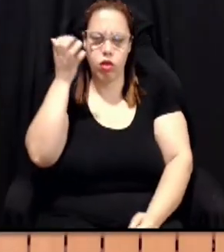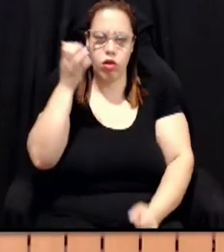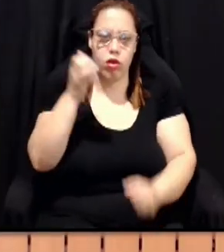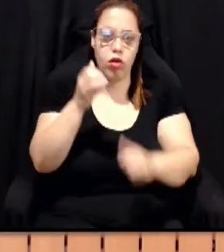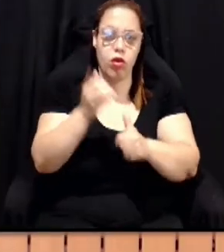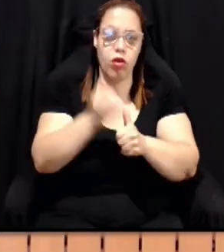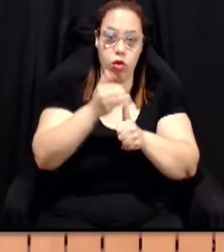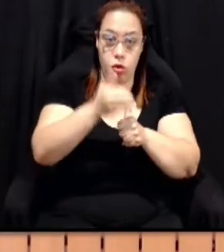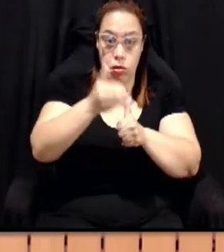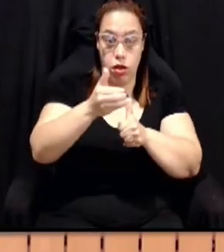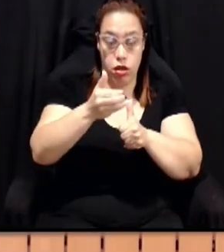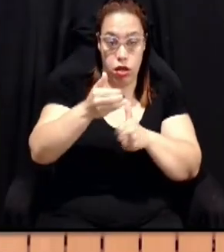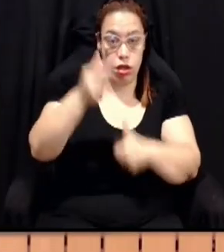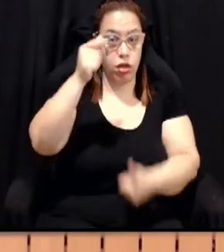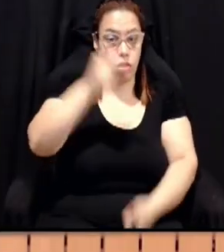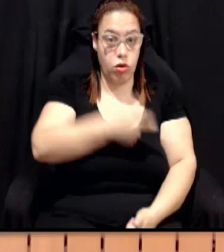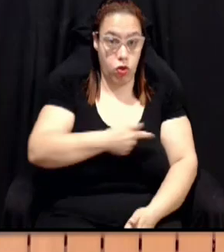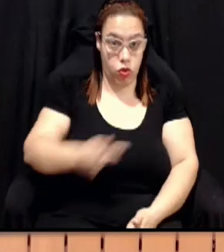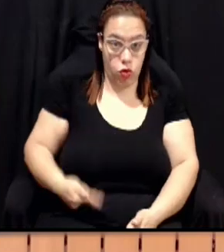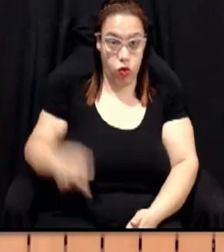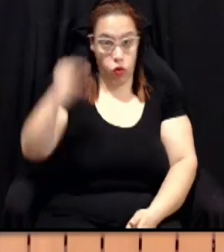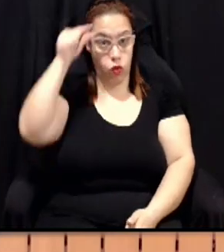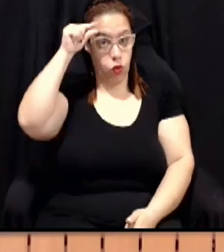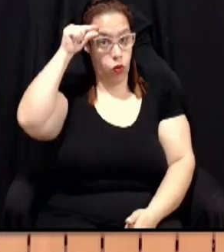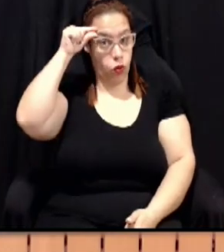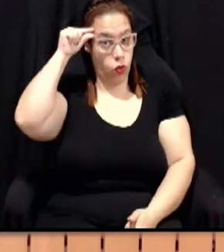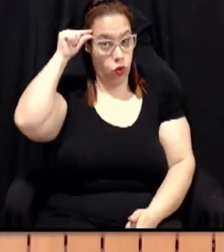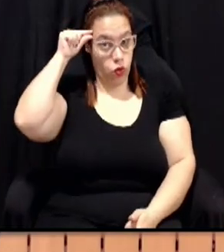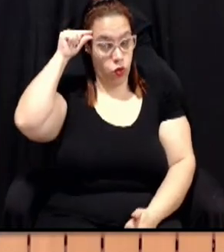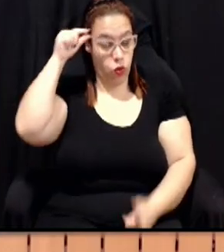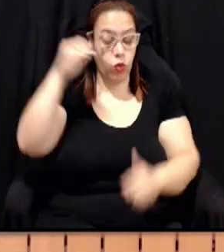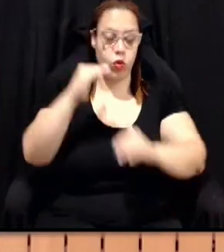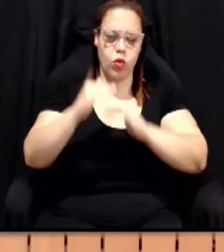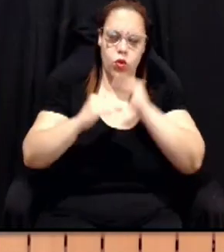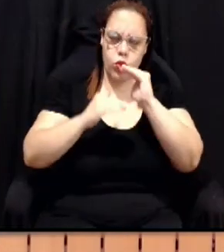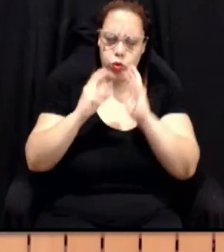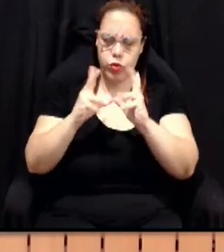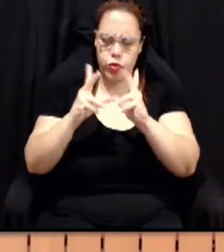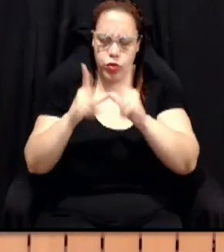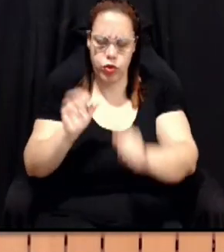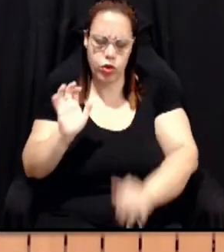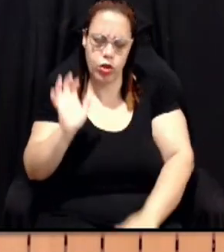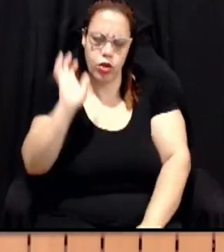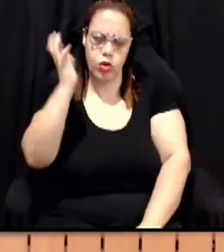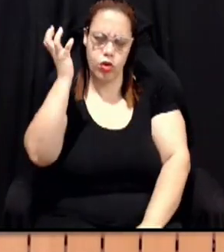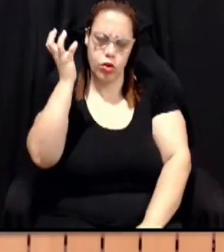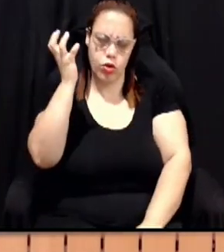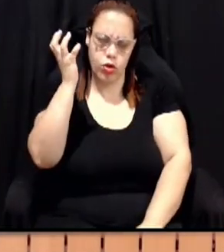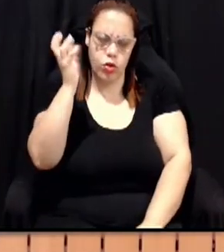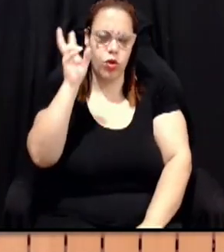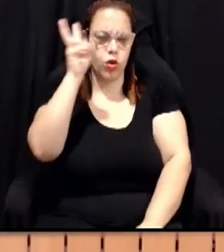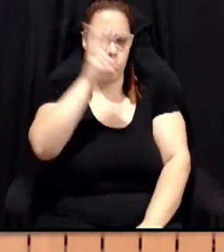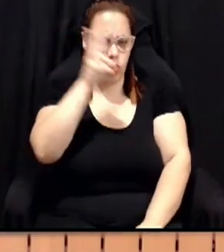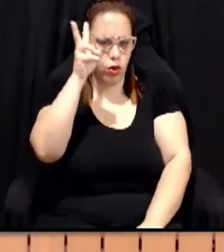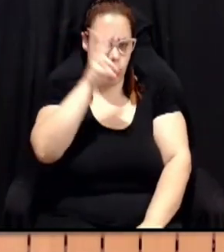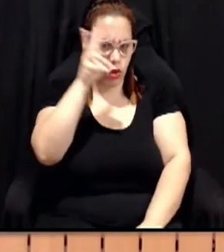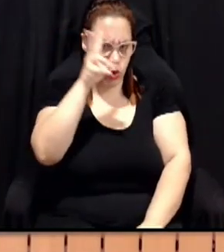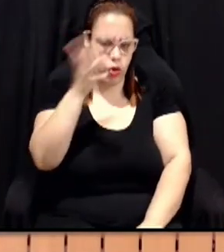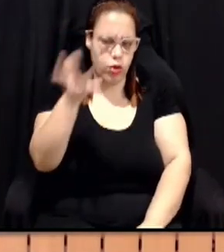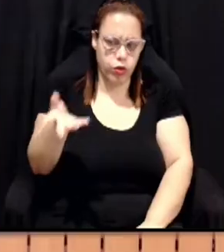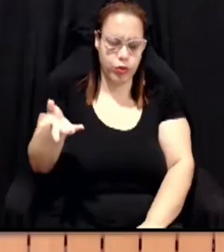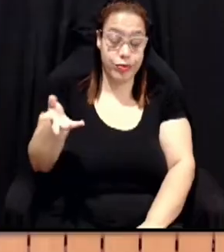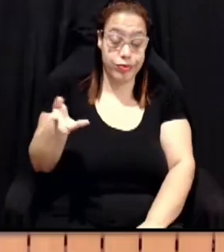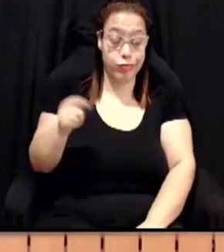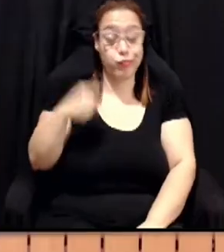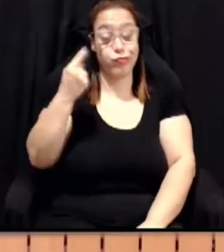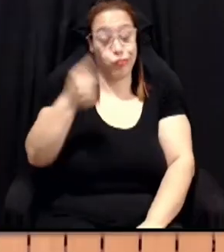Jonas. E durante todo esse processo, diante de tudo isso que aconteceu e de toda a história, né? Porque depois vem a história. Depois